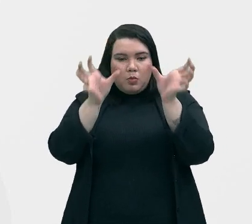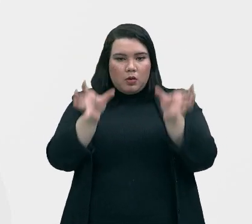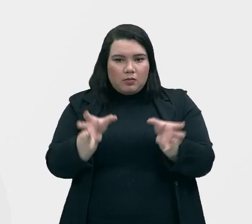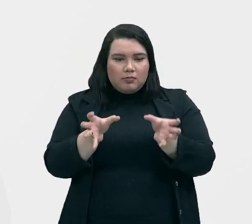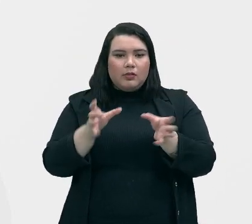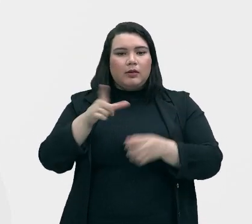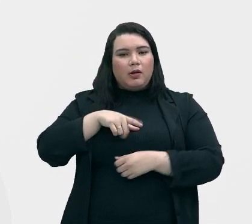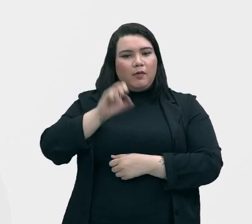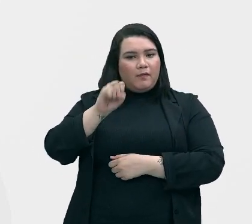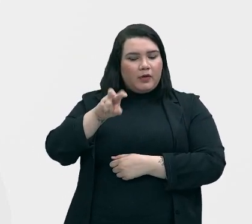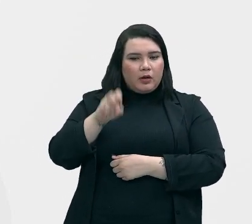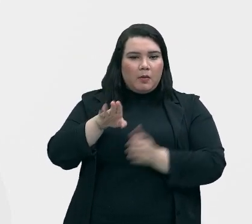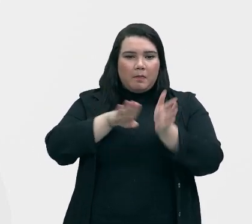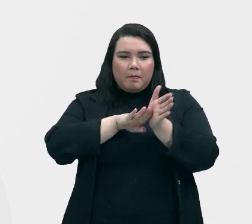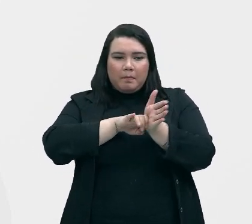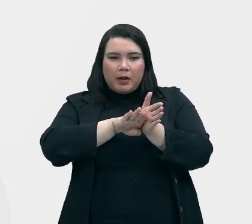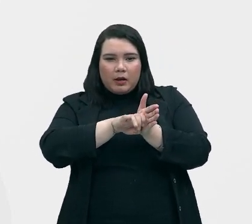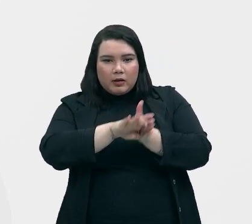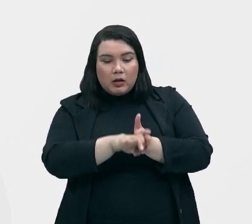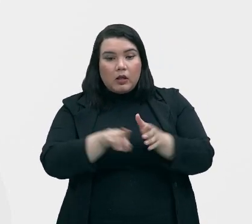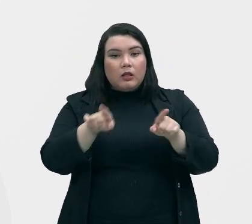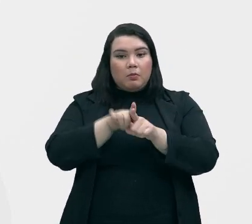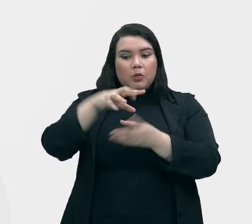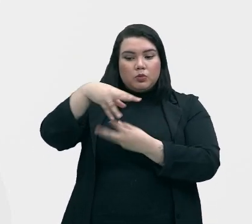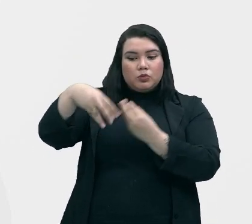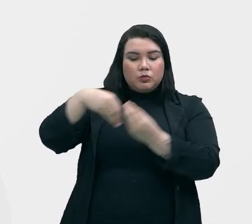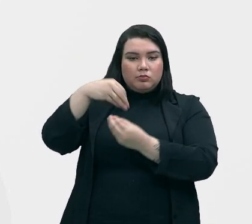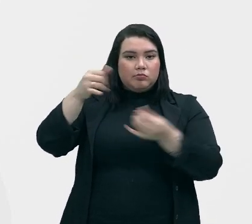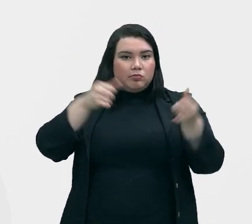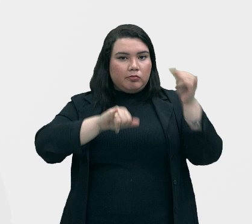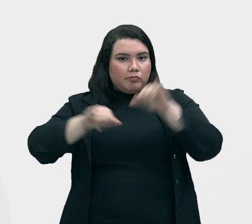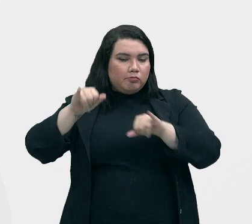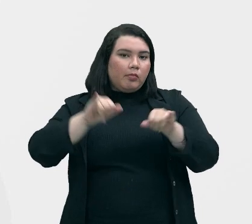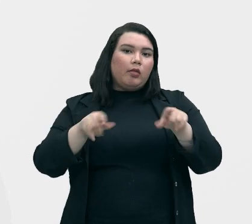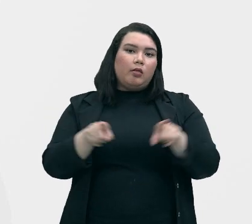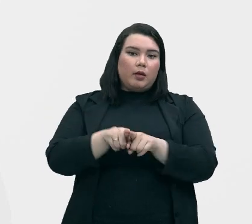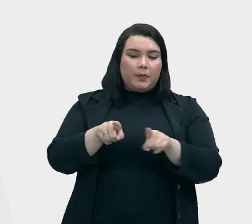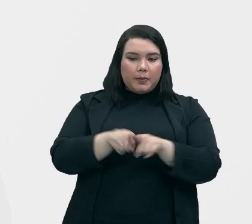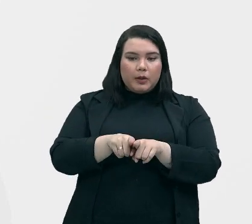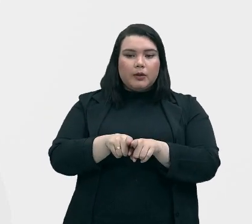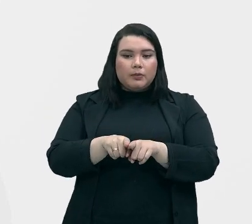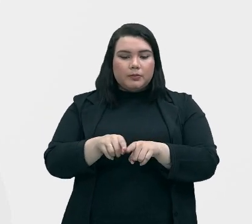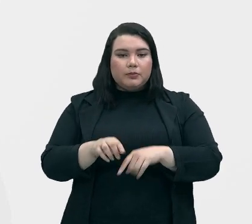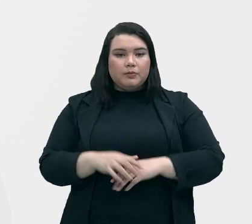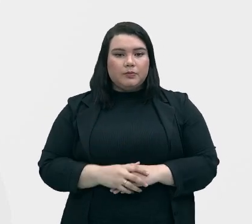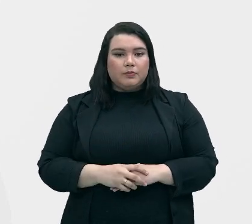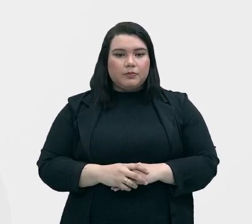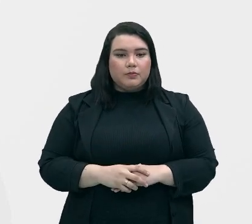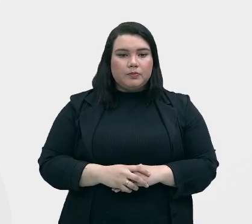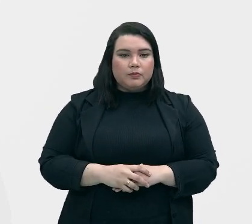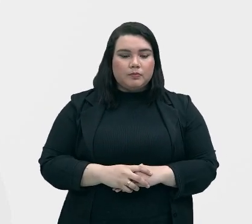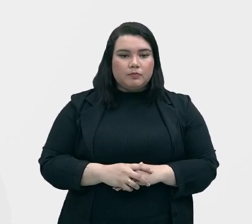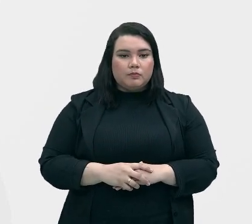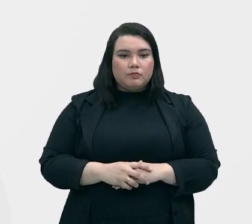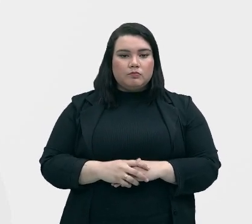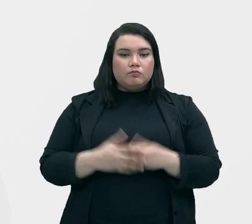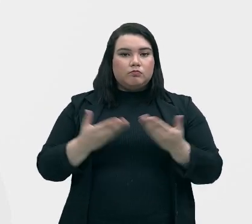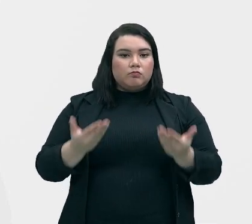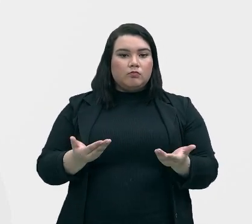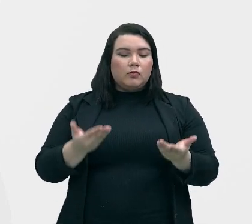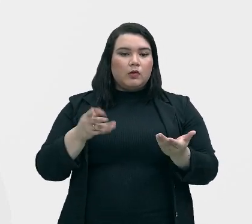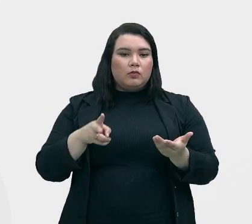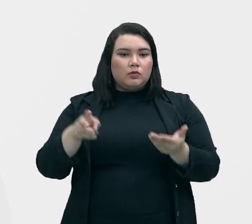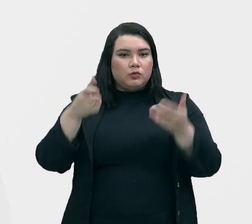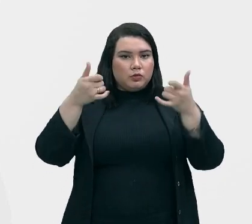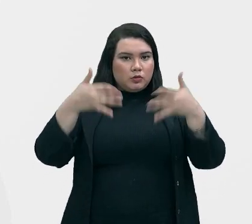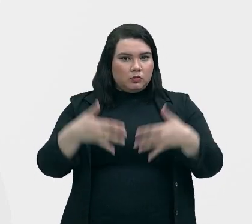vírus, bactérias, fungos ou até mesmo por substâncias químicas. Continuando aí a falar, né,